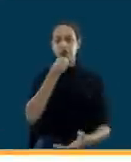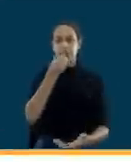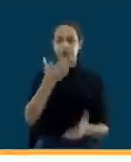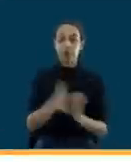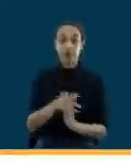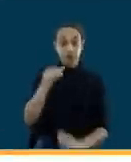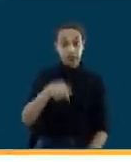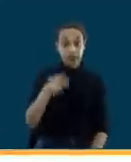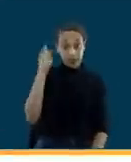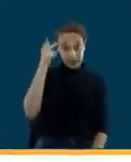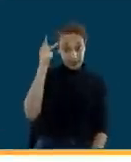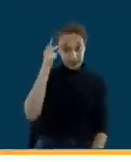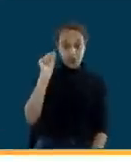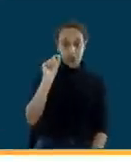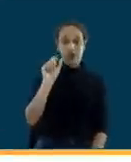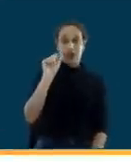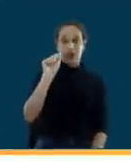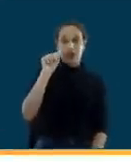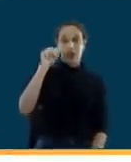de anunciação.